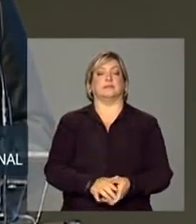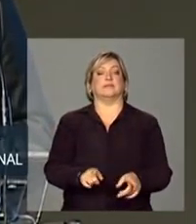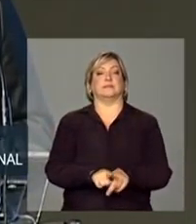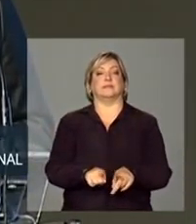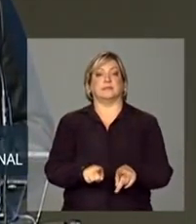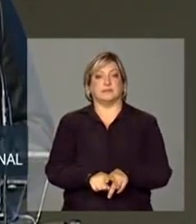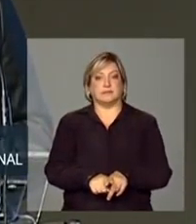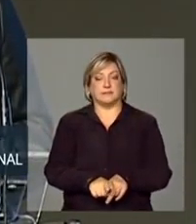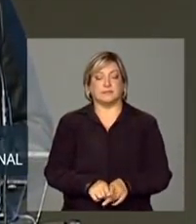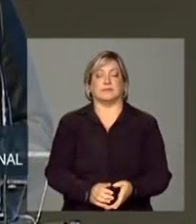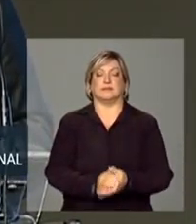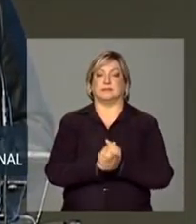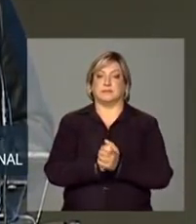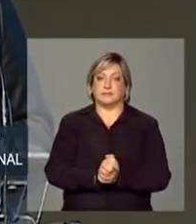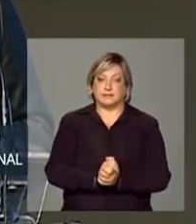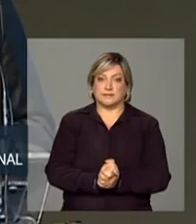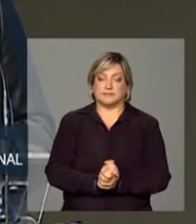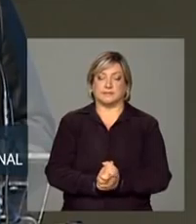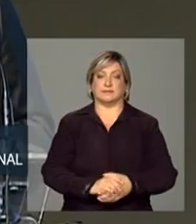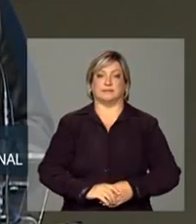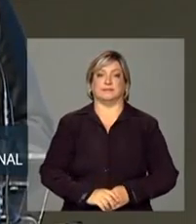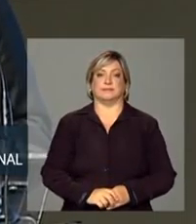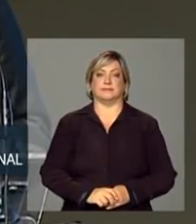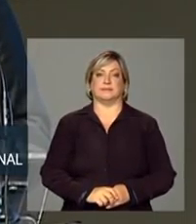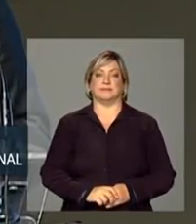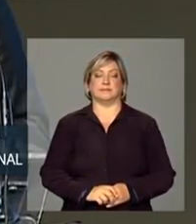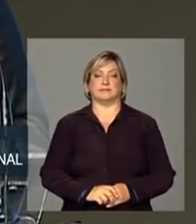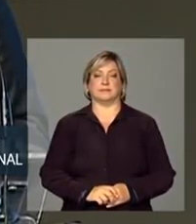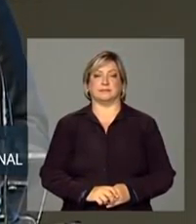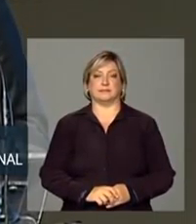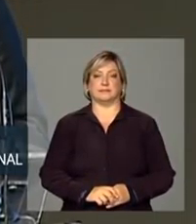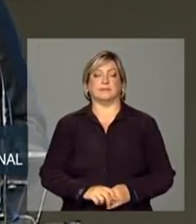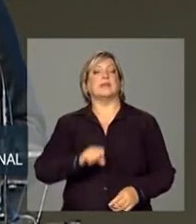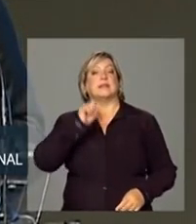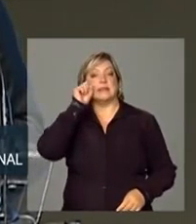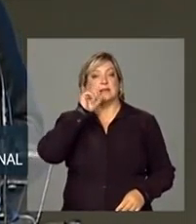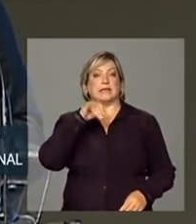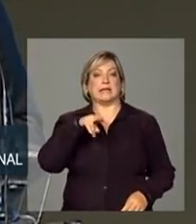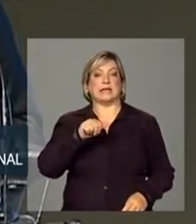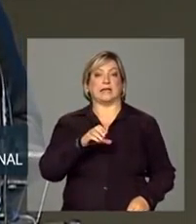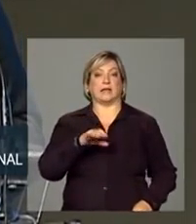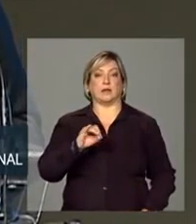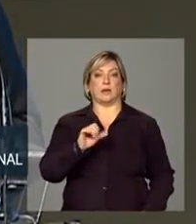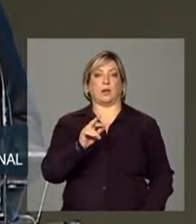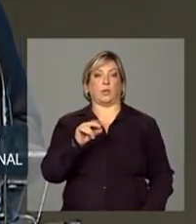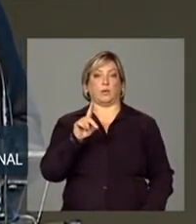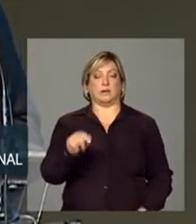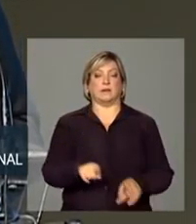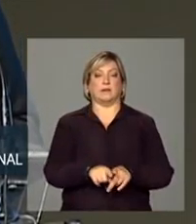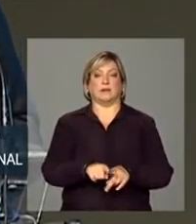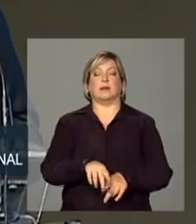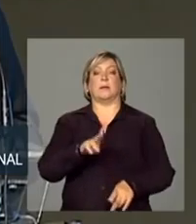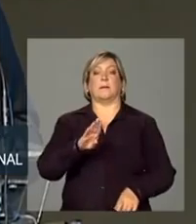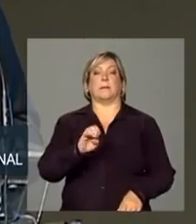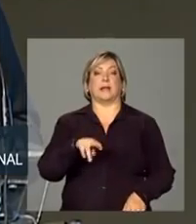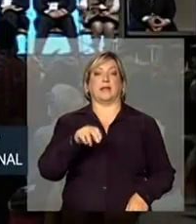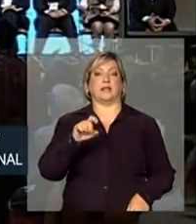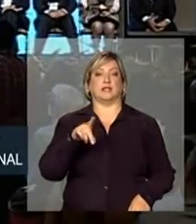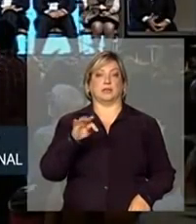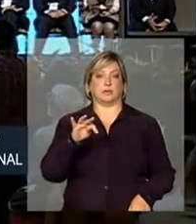deputado federal Jerônimo Gergen, presidente da Comissão de Integração Nacional, Desenvolvimento Regional e da Amazônia da Câmara